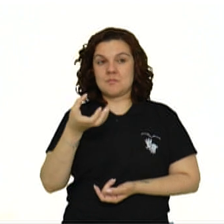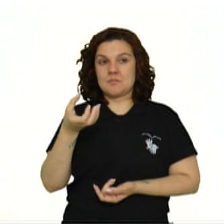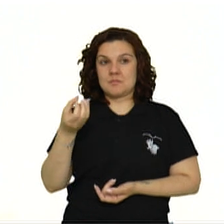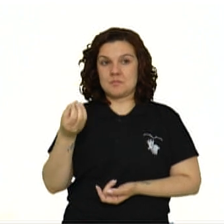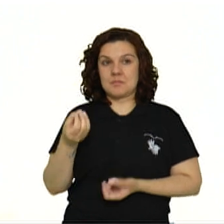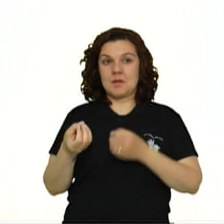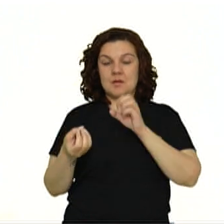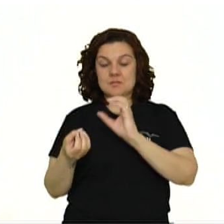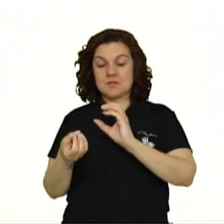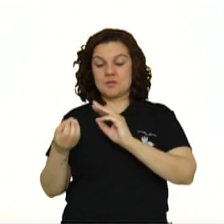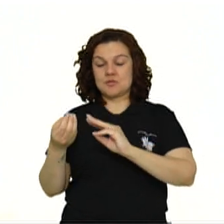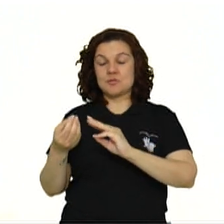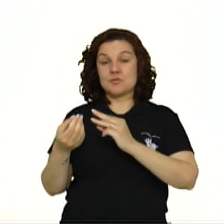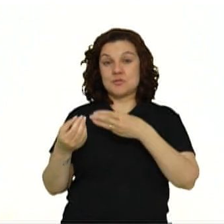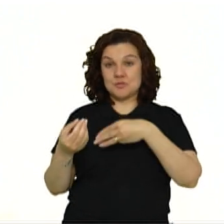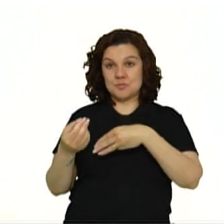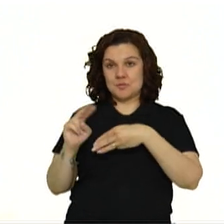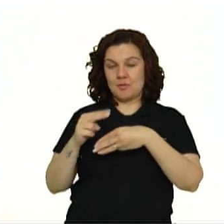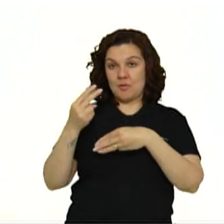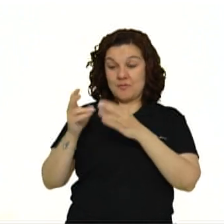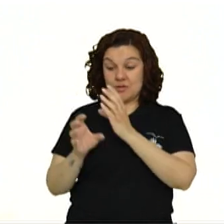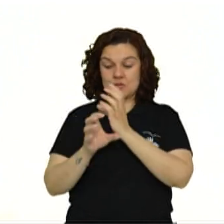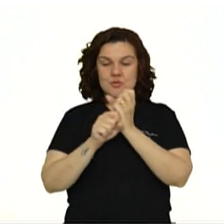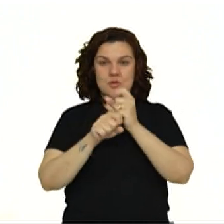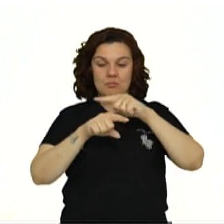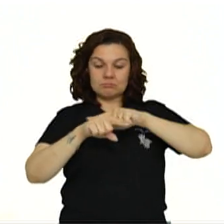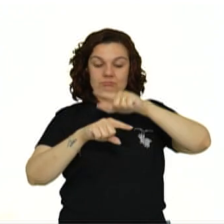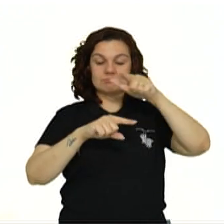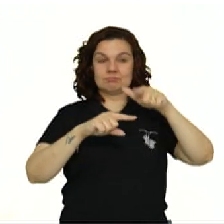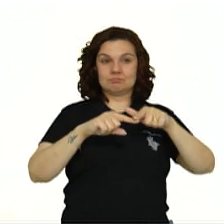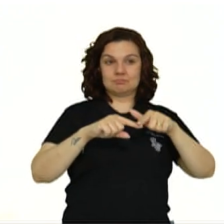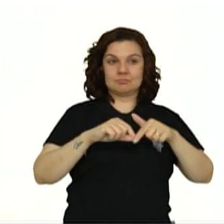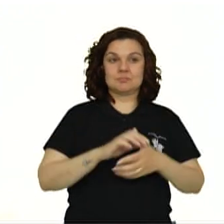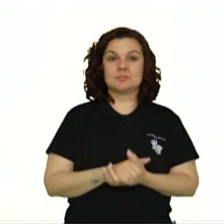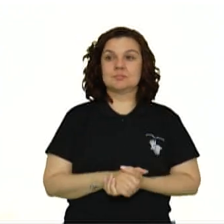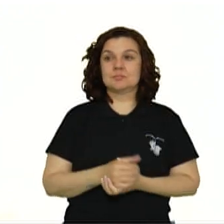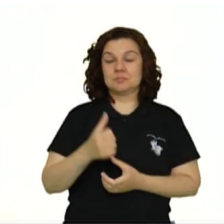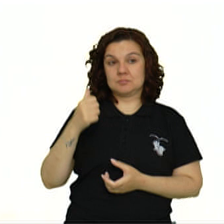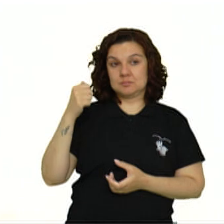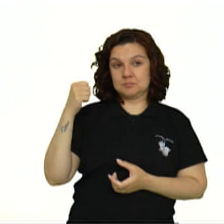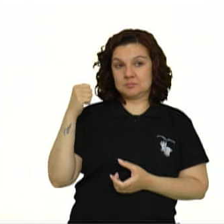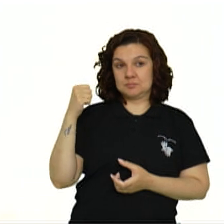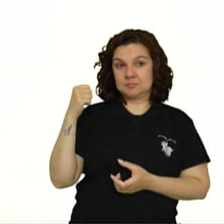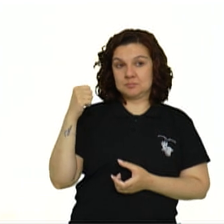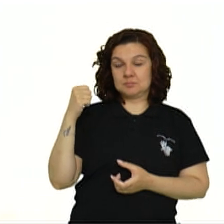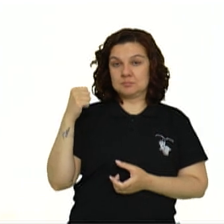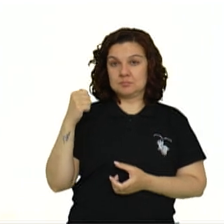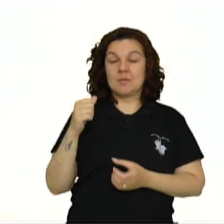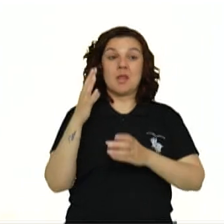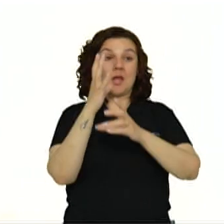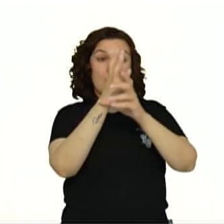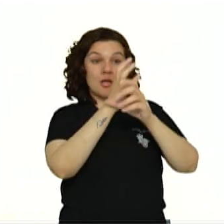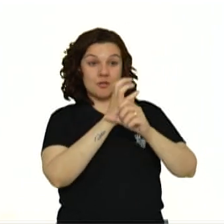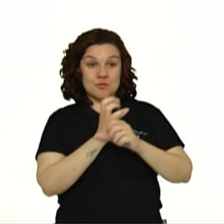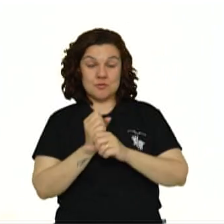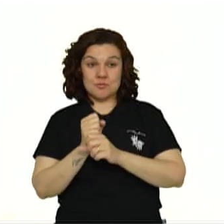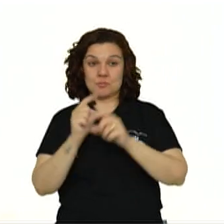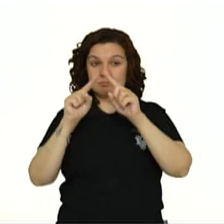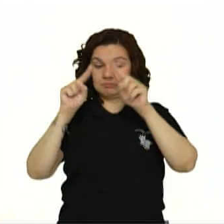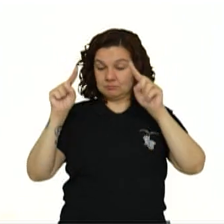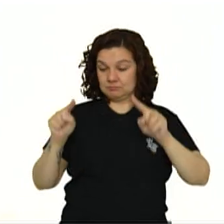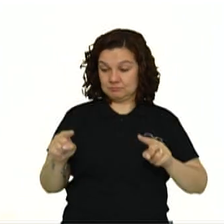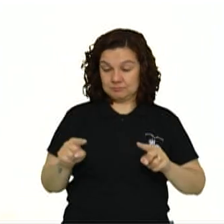1.600, que você vai somar com aquela do semicírculo. A área da placa é a soma de todas as